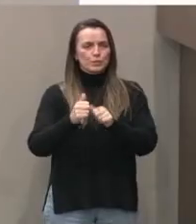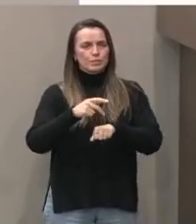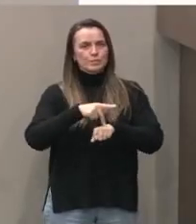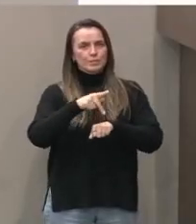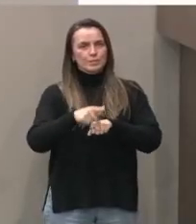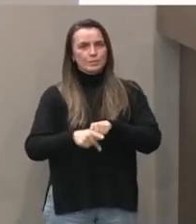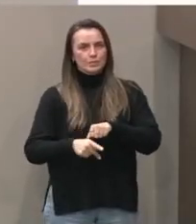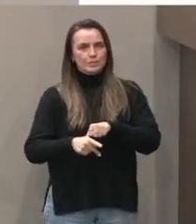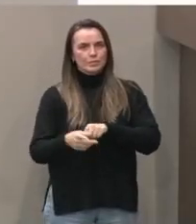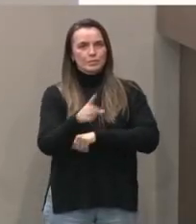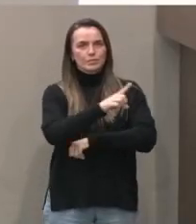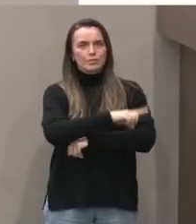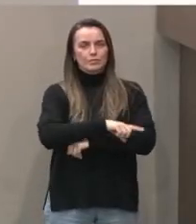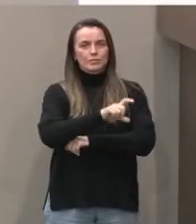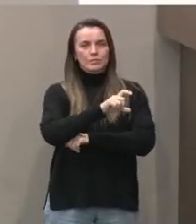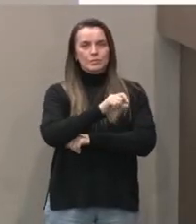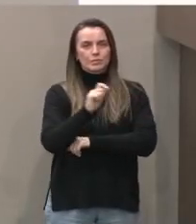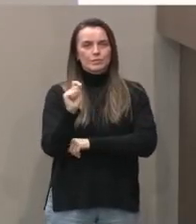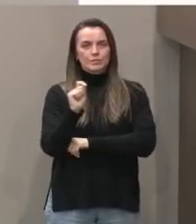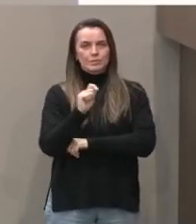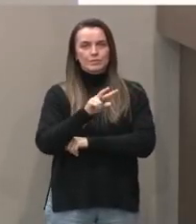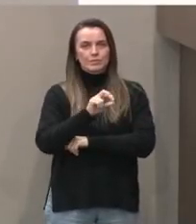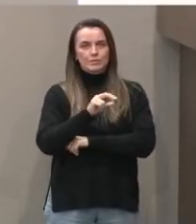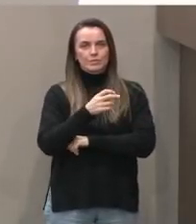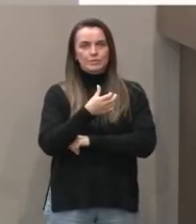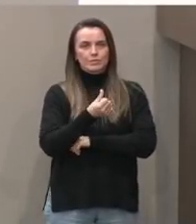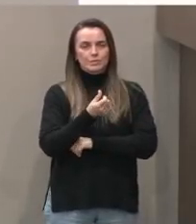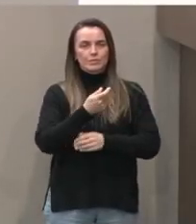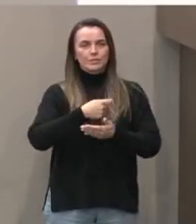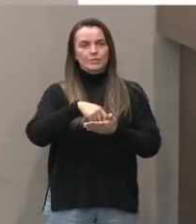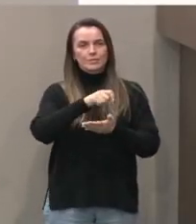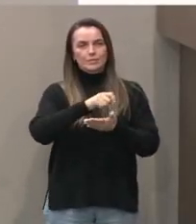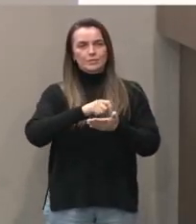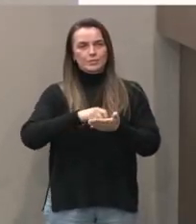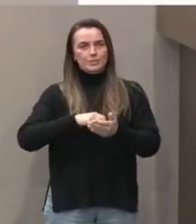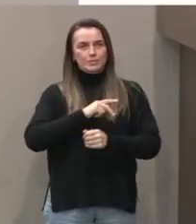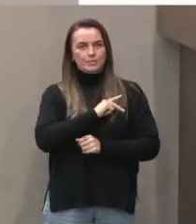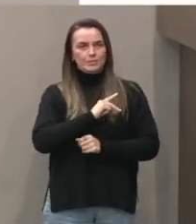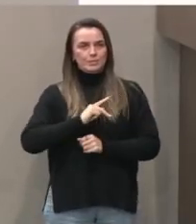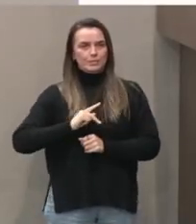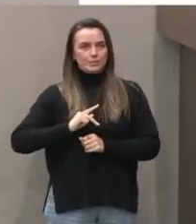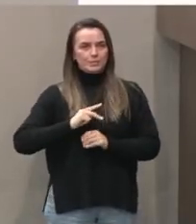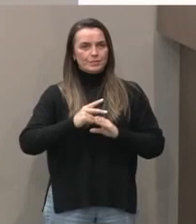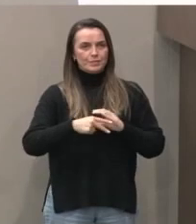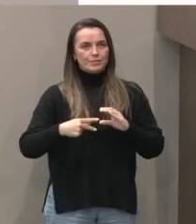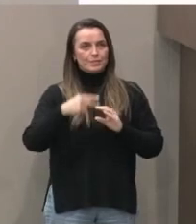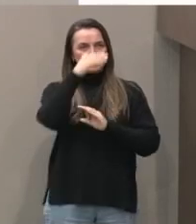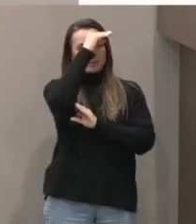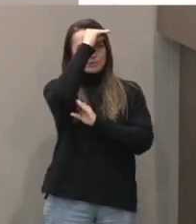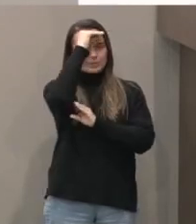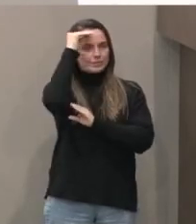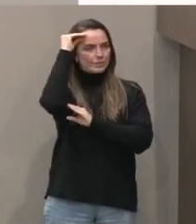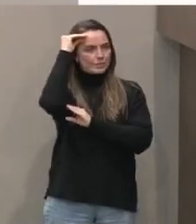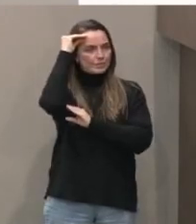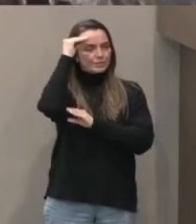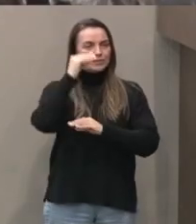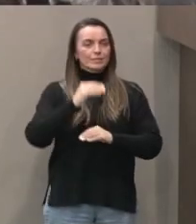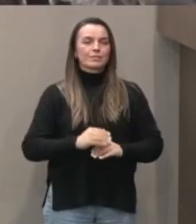Passo Fundo, 10 de agosto de 2026, assina o presidente desta casa, Luiz Volmar